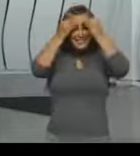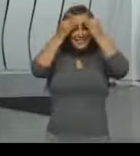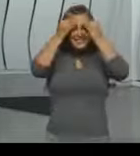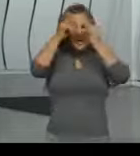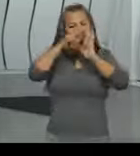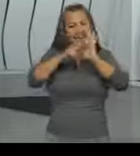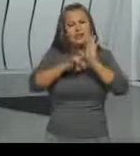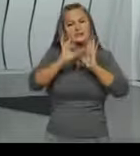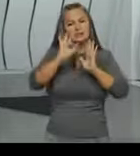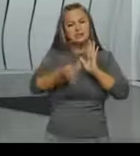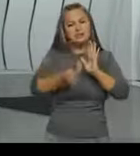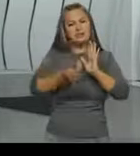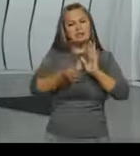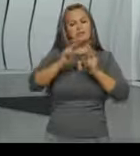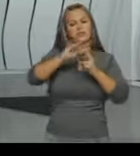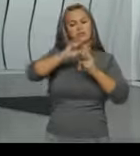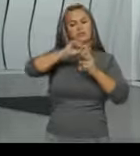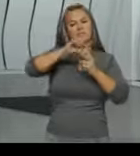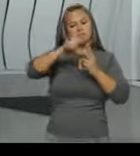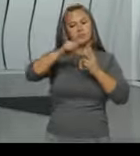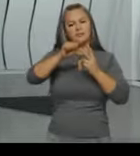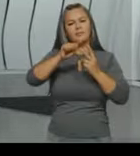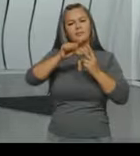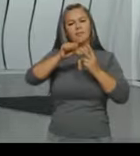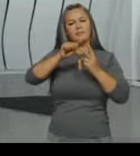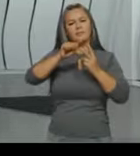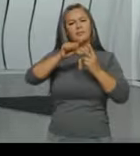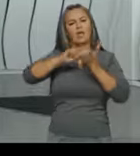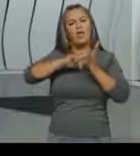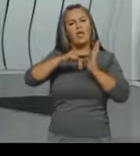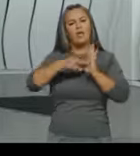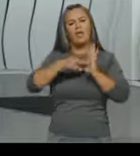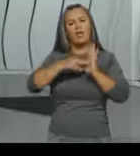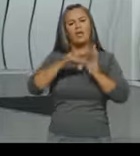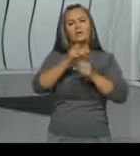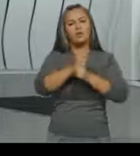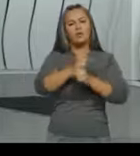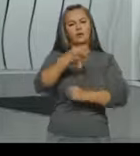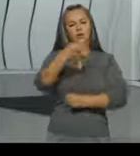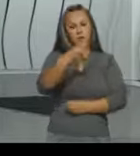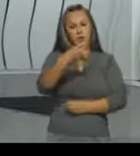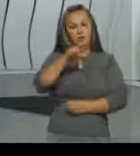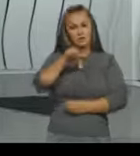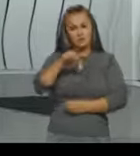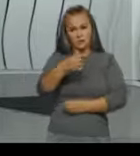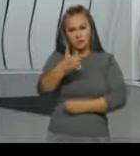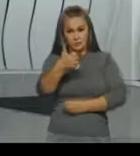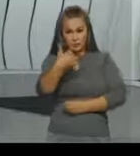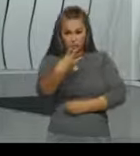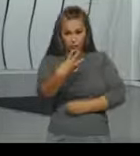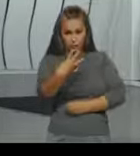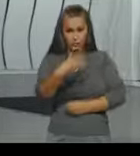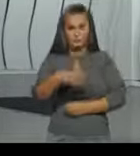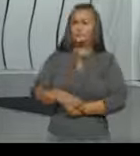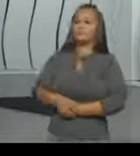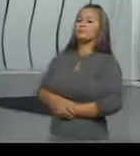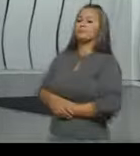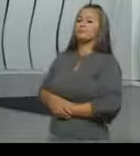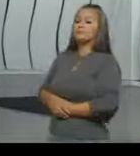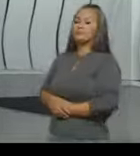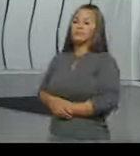beleza? Nesse tipo de exercício, tanto para achar área, quanto para achar o tamanho dessa circunferência,